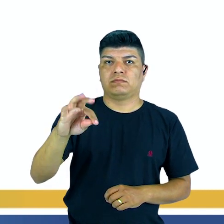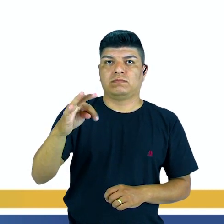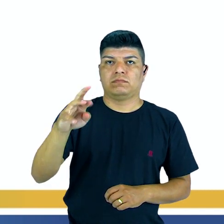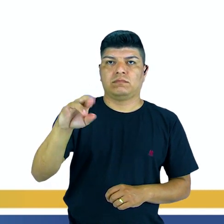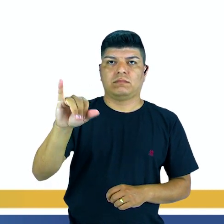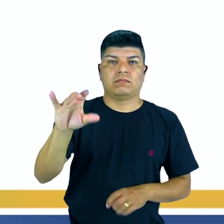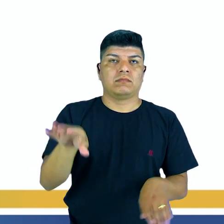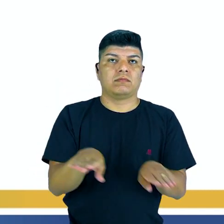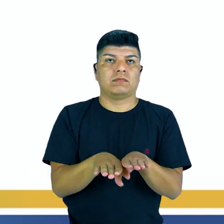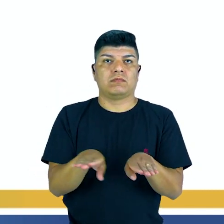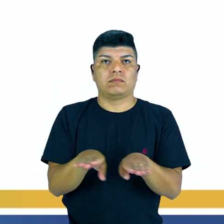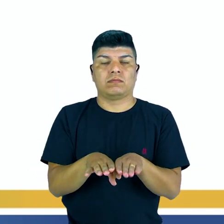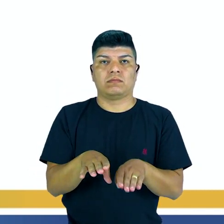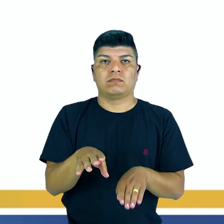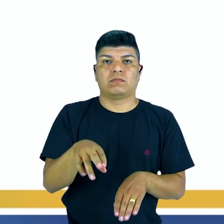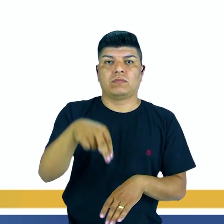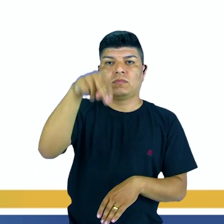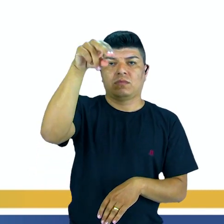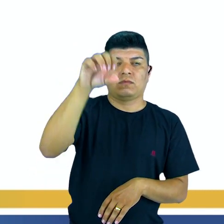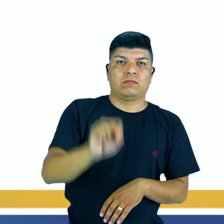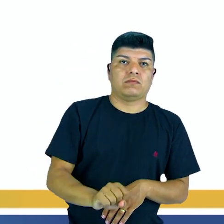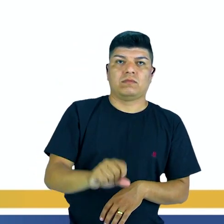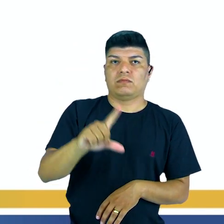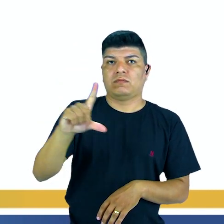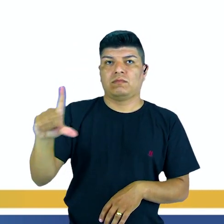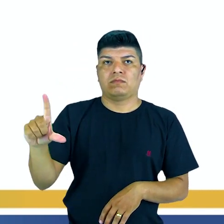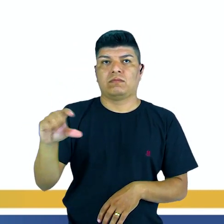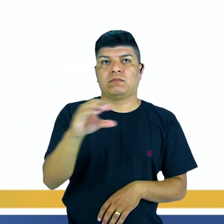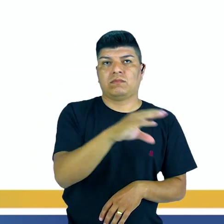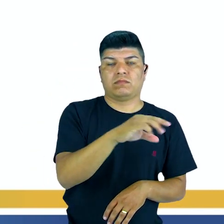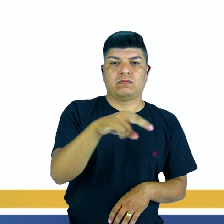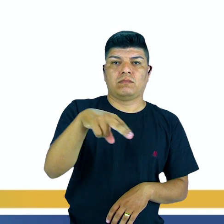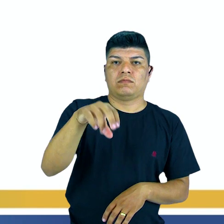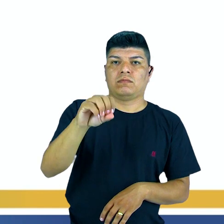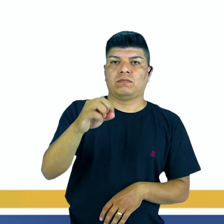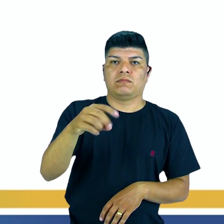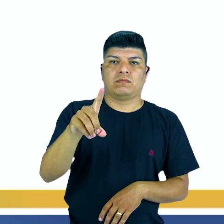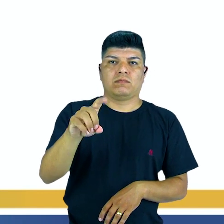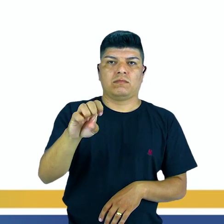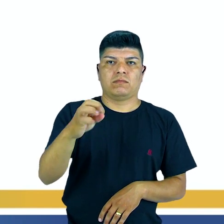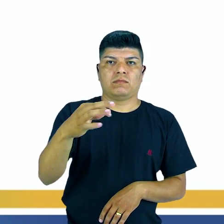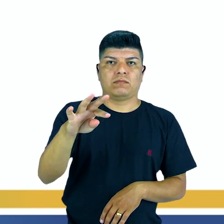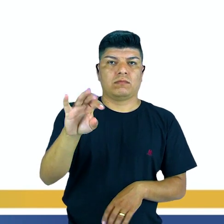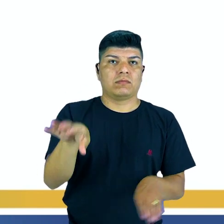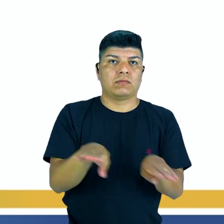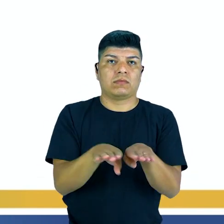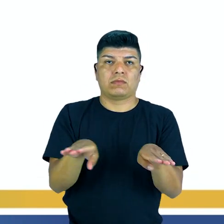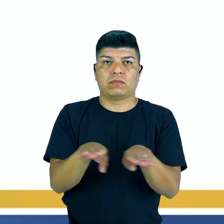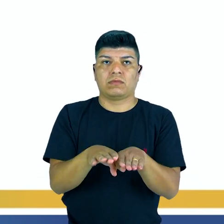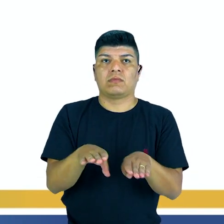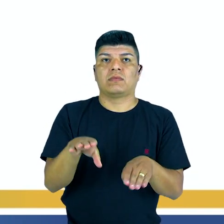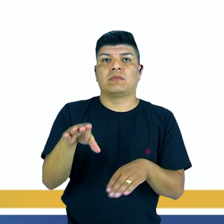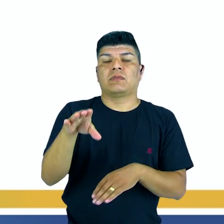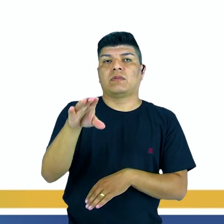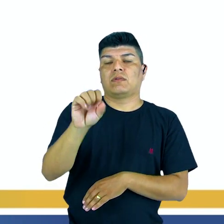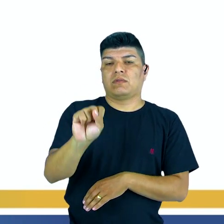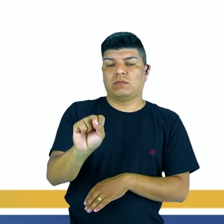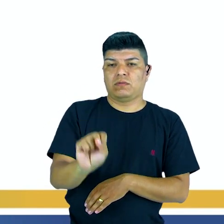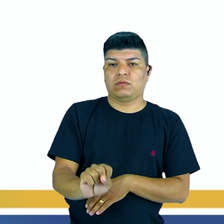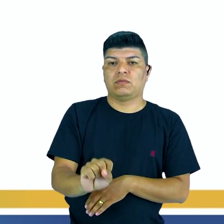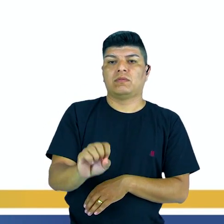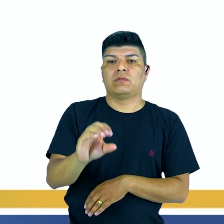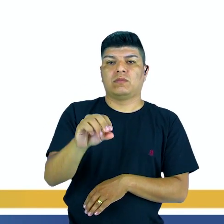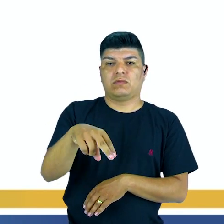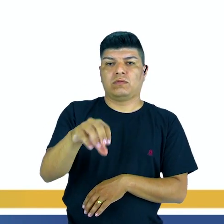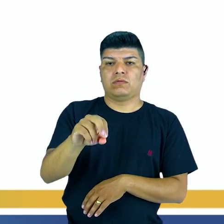e o leste nós temos o nordeste, entre o sul e o leste nós temos o sudeste, entre o norte e o oeste nós temos o